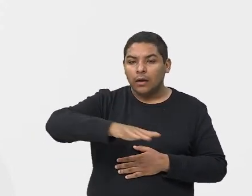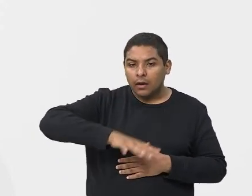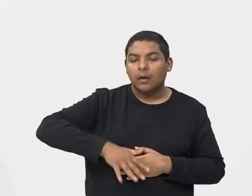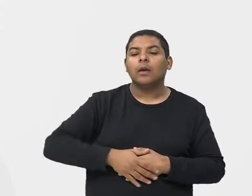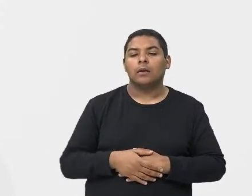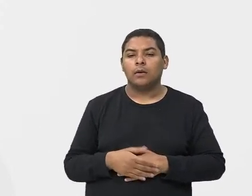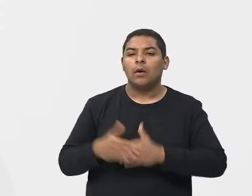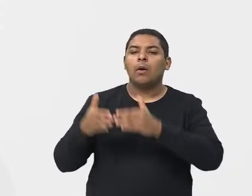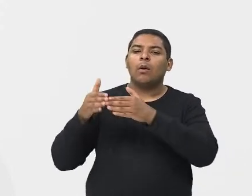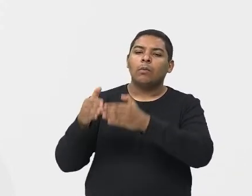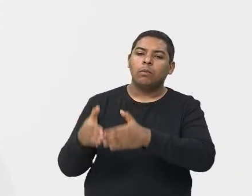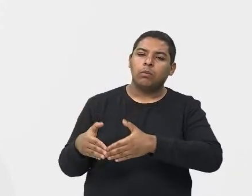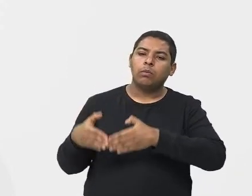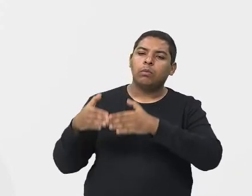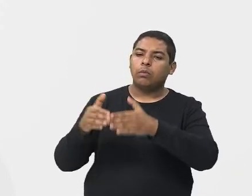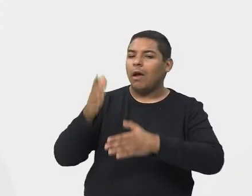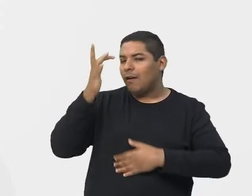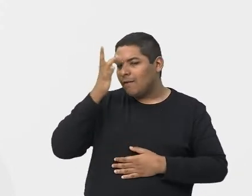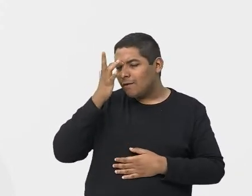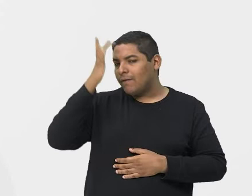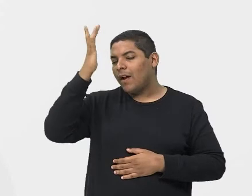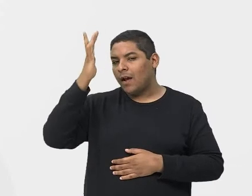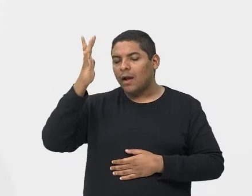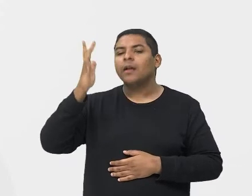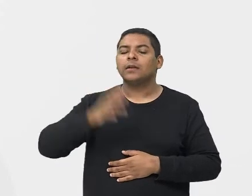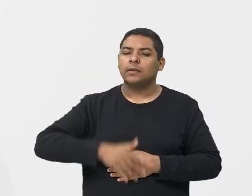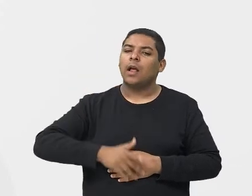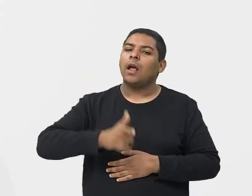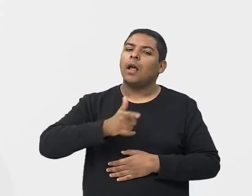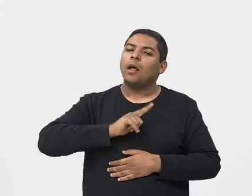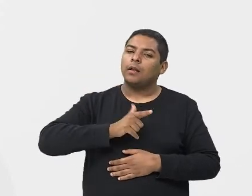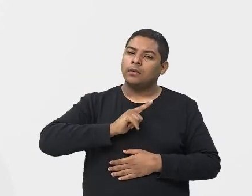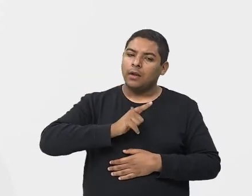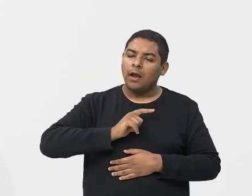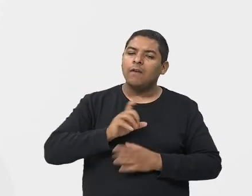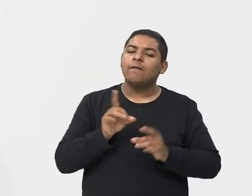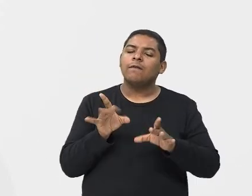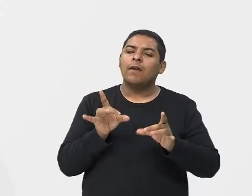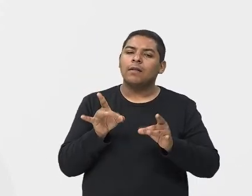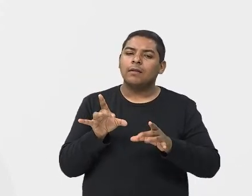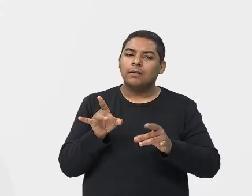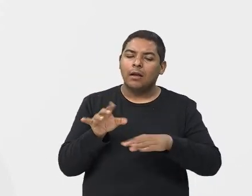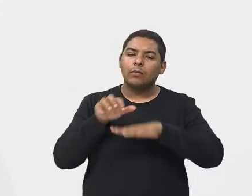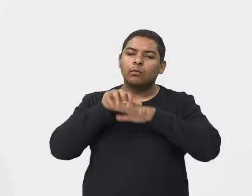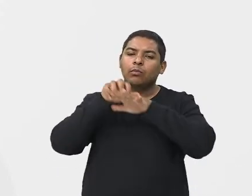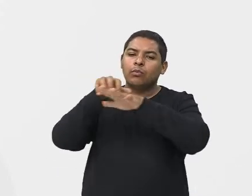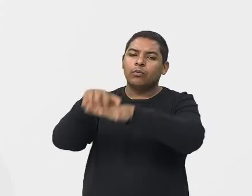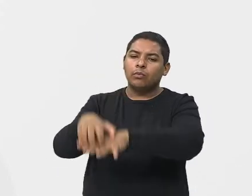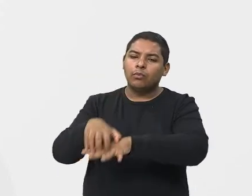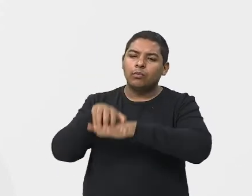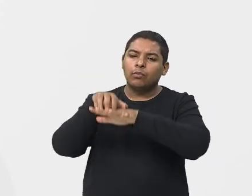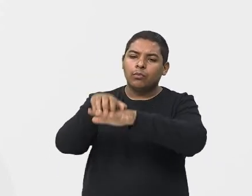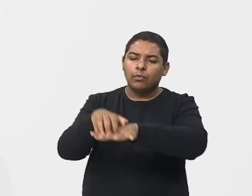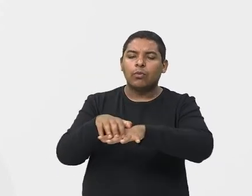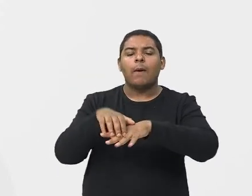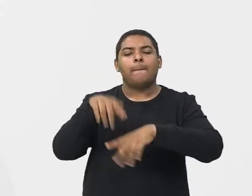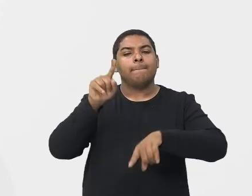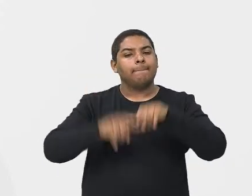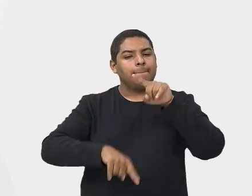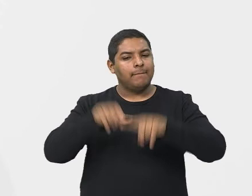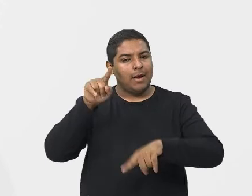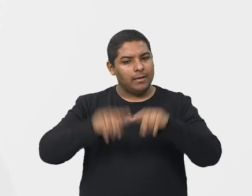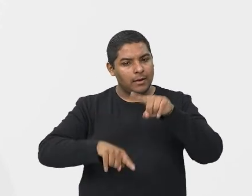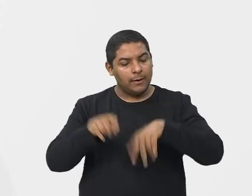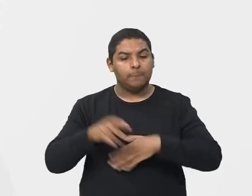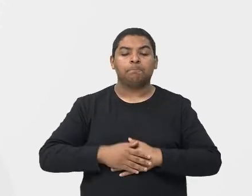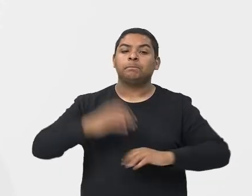essa facilidade de quê? De escoar o produto, tá? Então, essas indústrias que a gente observa lá